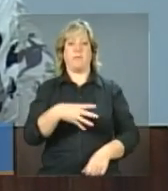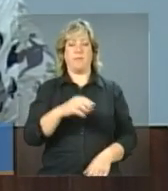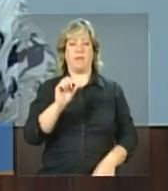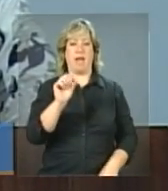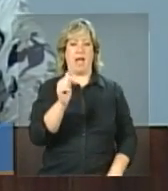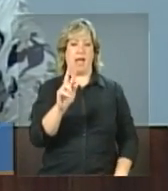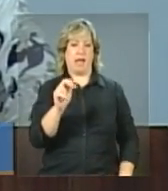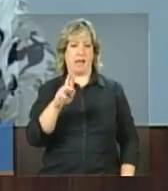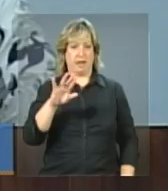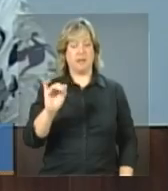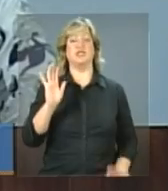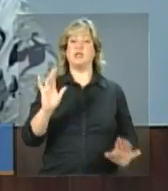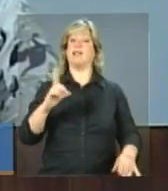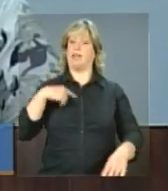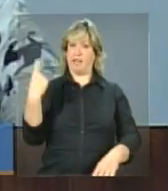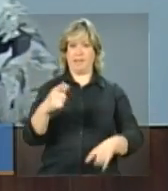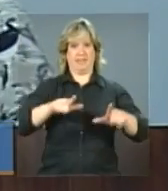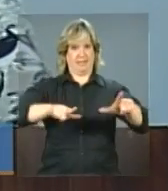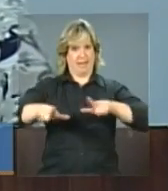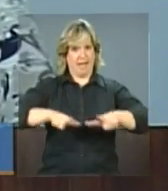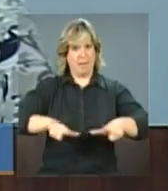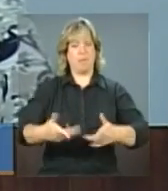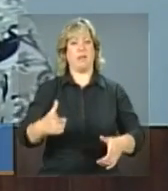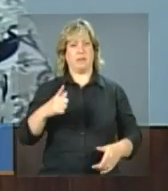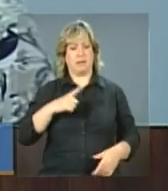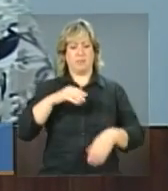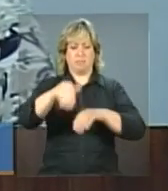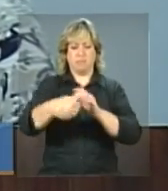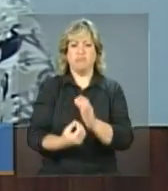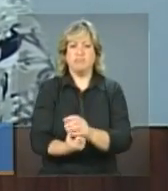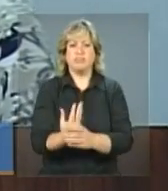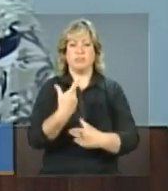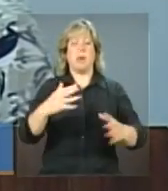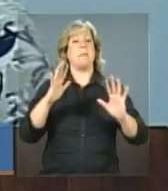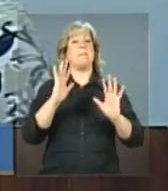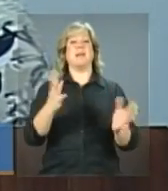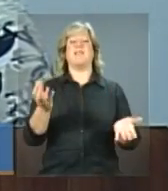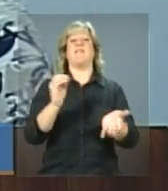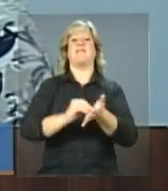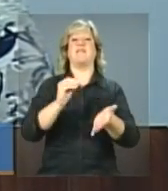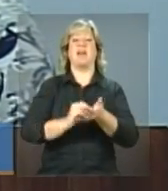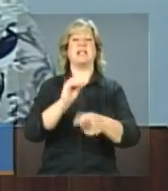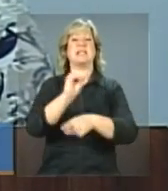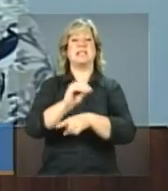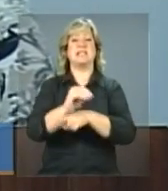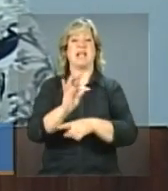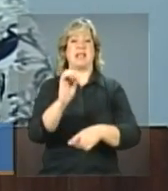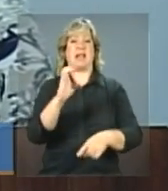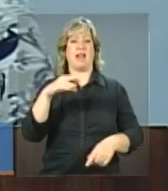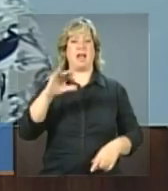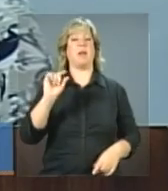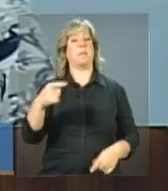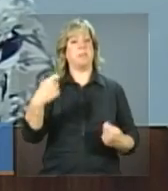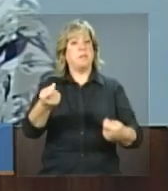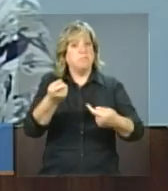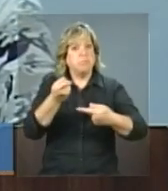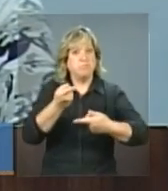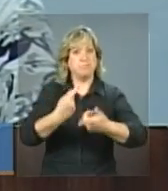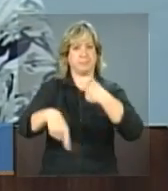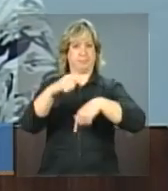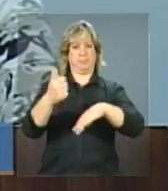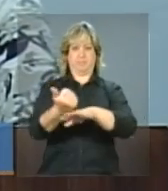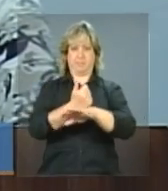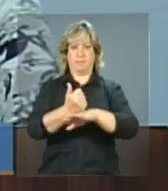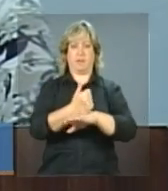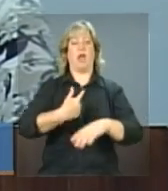trabalham, produzem, mas que, sem essa assistência técnica, não estão conseguindo dar o salto de qualidade que a gente acredita que eles possam dar. Então, nós